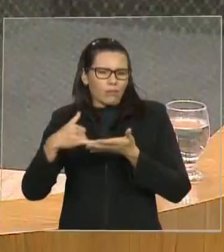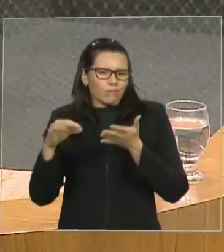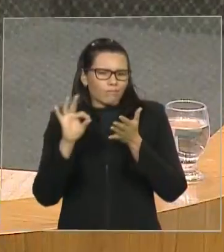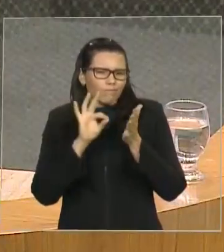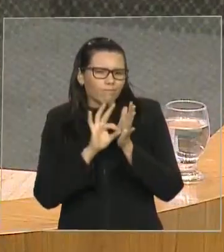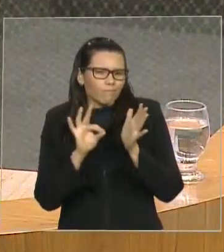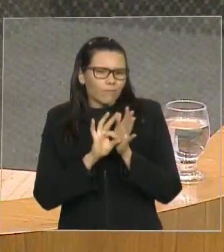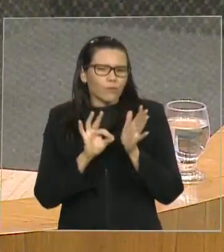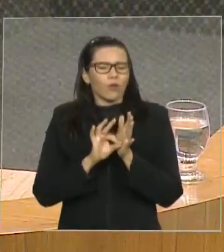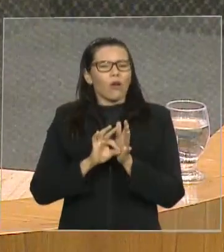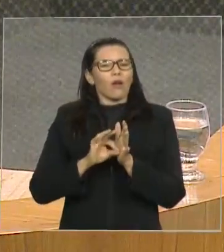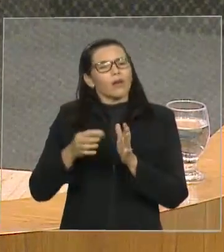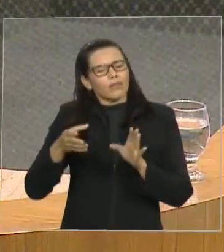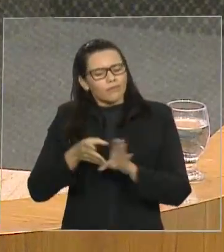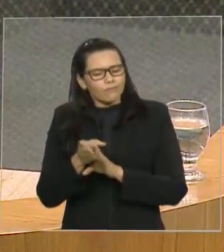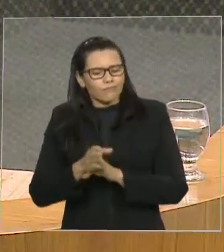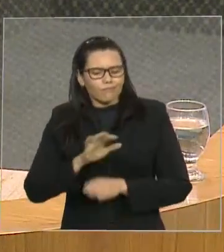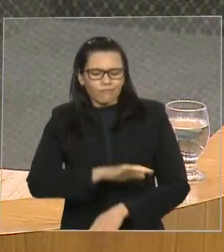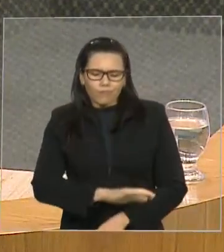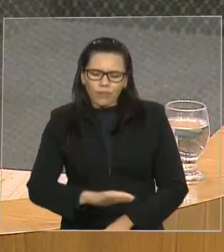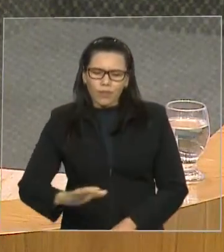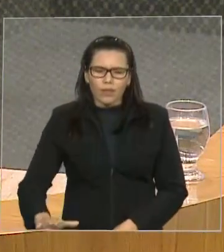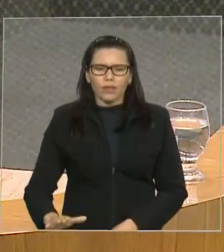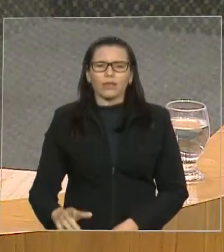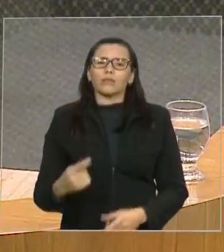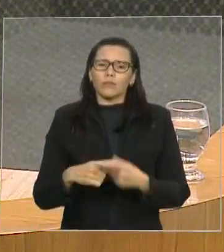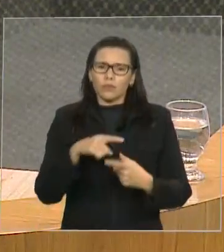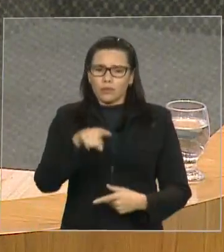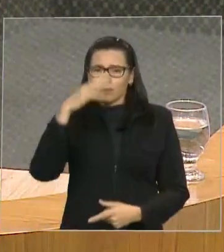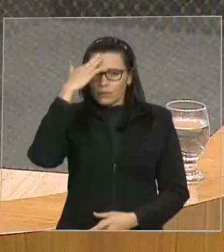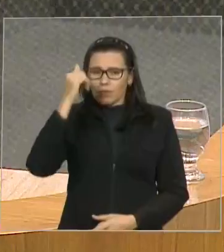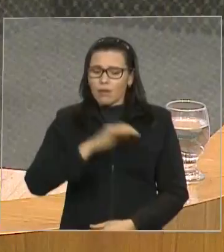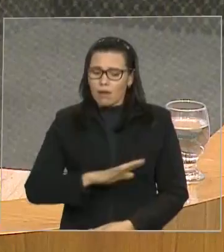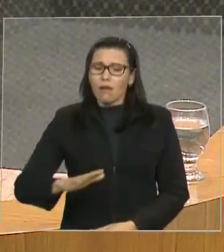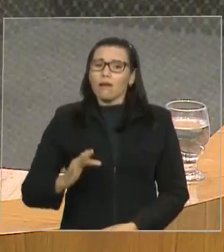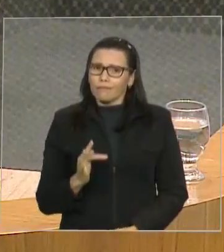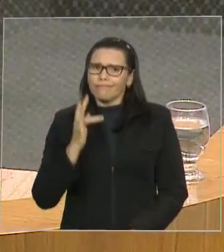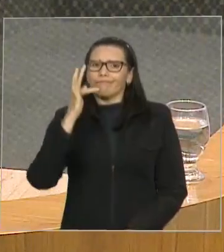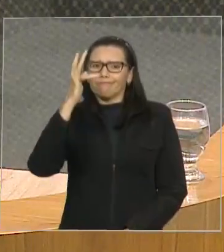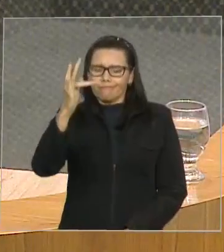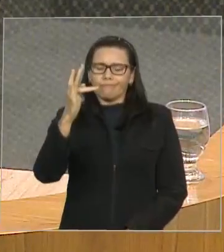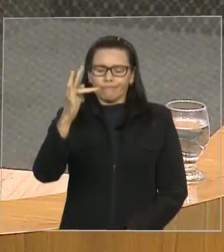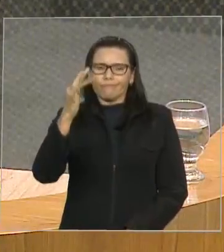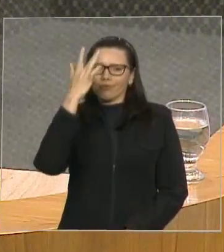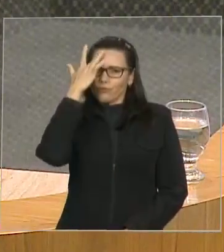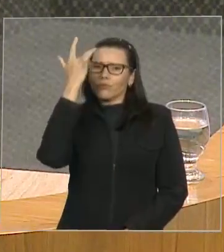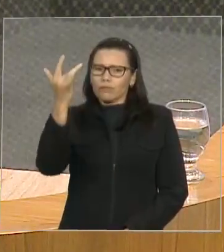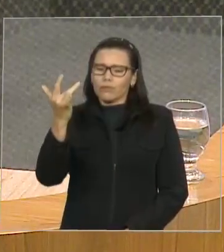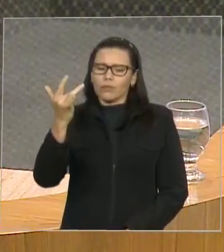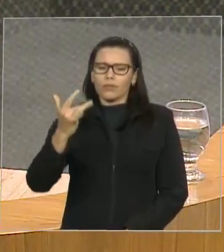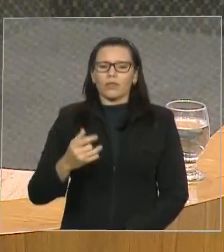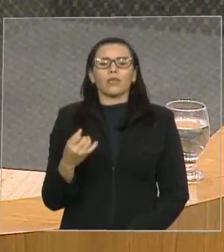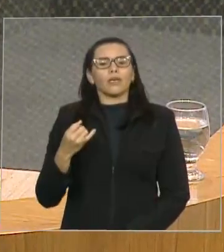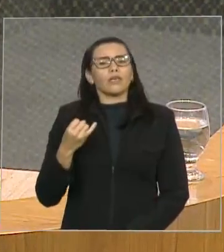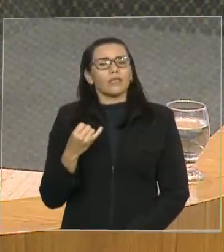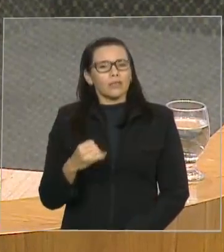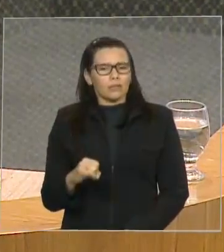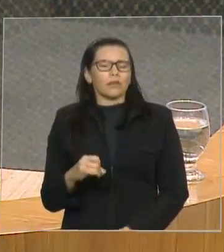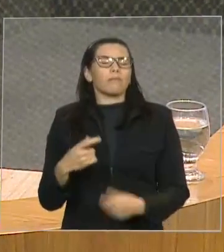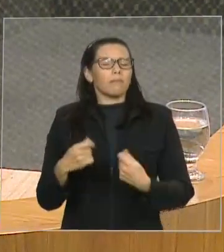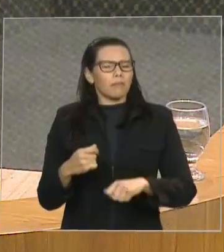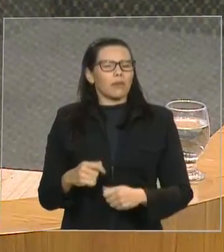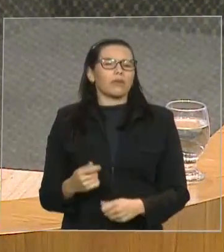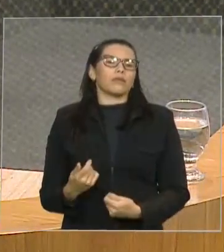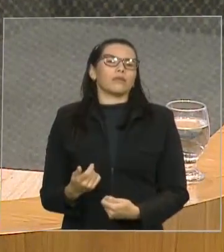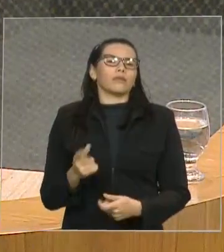elas para o futuro, porque as nossas crianças são o nosso futuro, então, para que a gente possa ter um futuro melhor, uma juventude melhor,